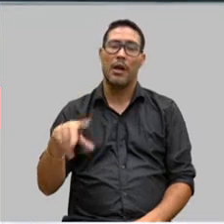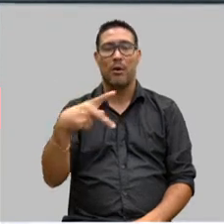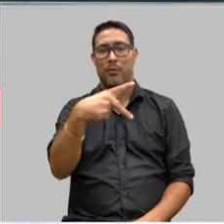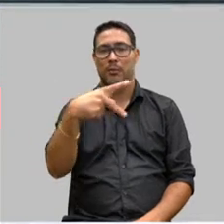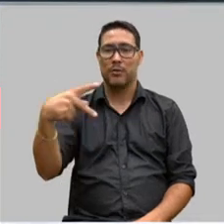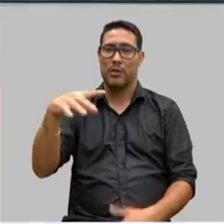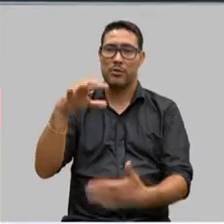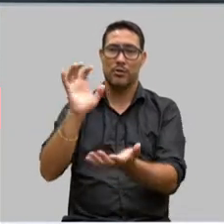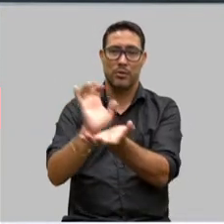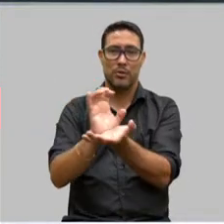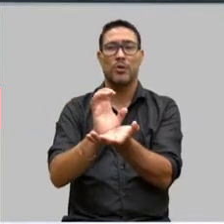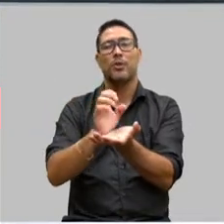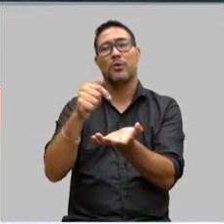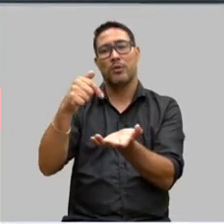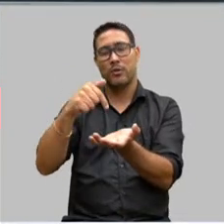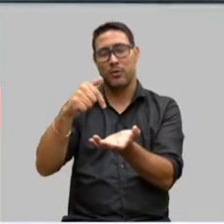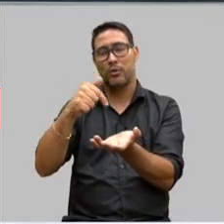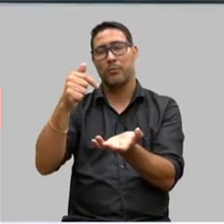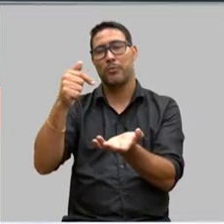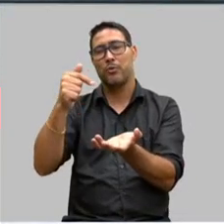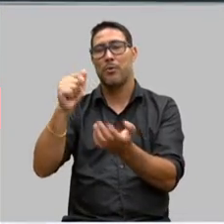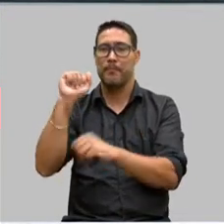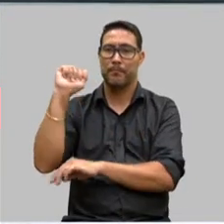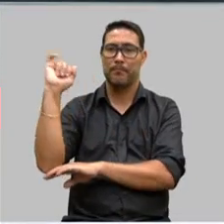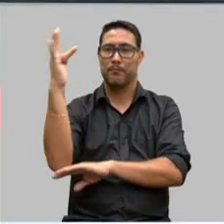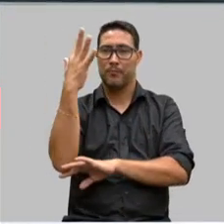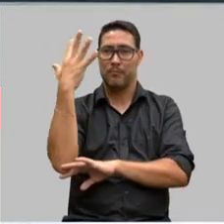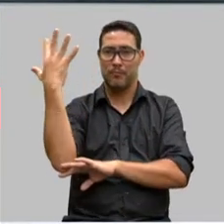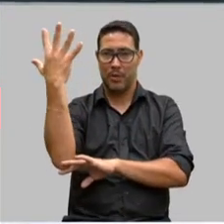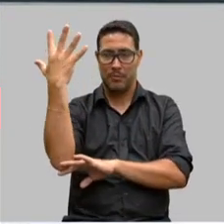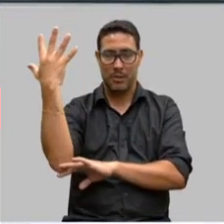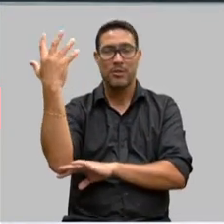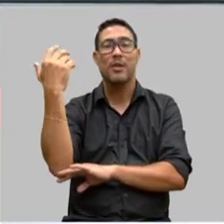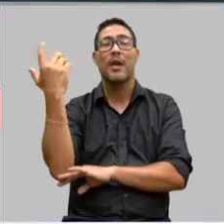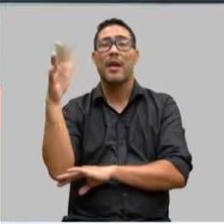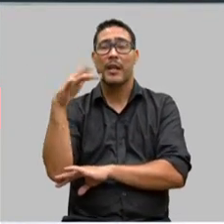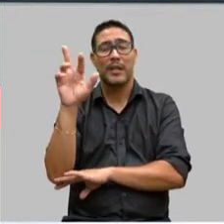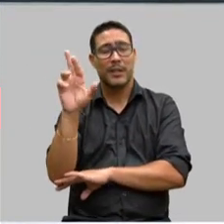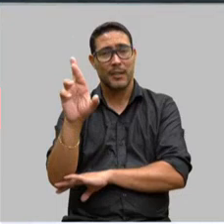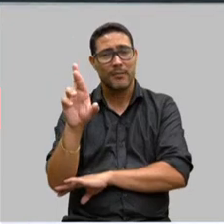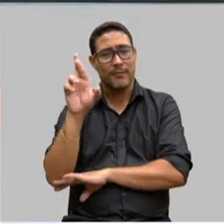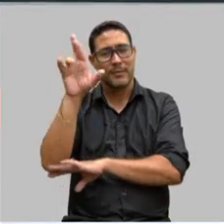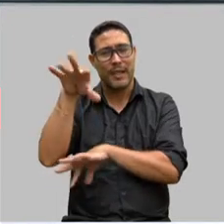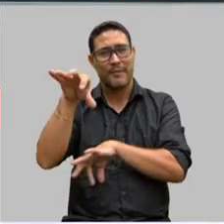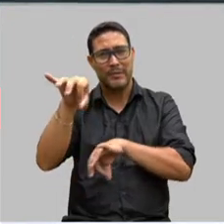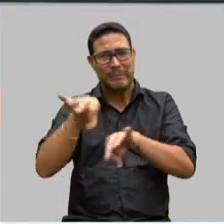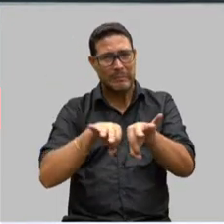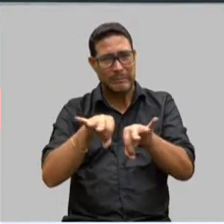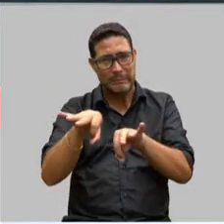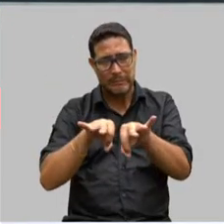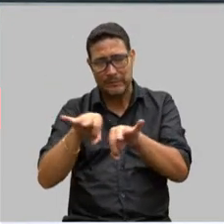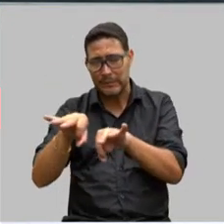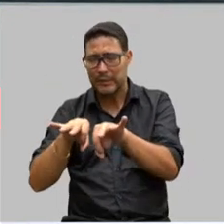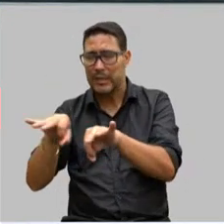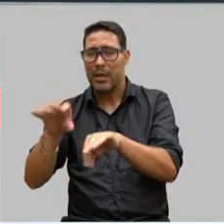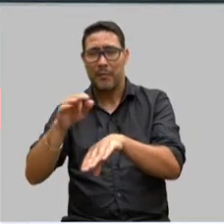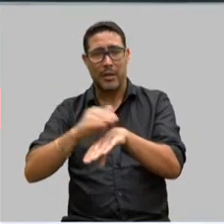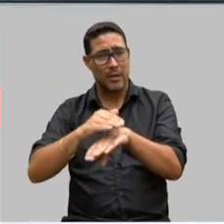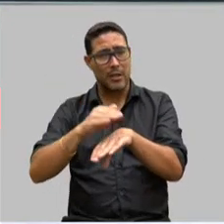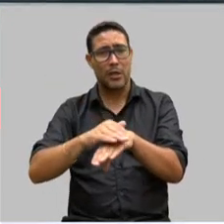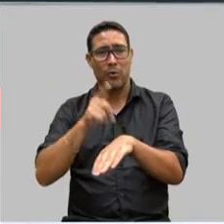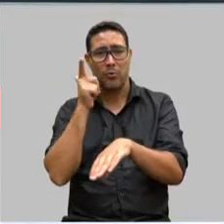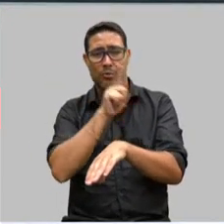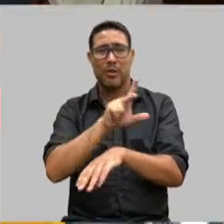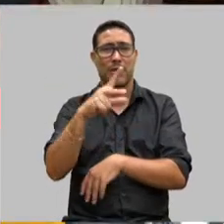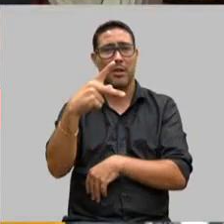Ambiente, que tem feito um trabalho, presidente, de equilibrista. Né? Para ser presidente da Comissão de Meio Ambiente, tem que ser